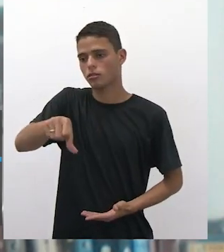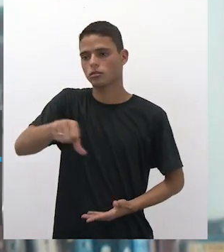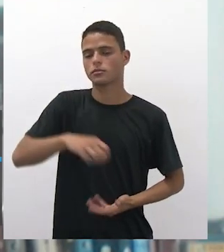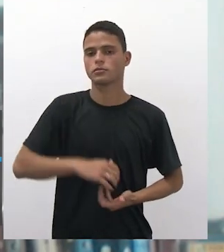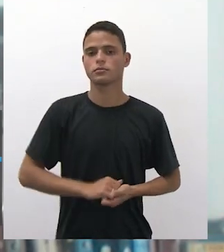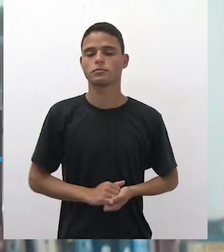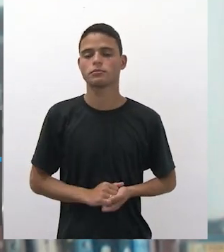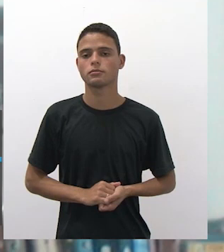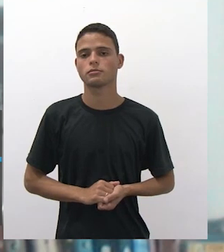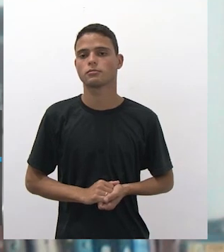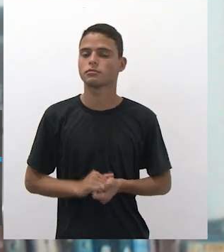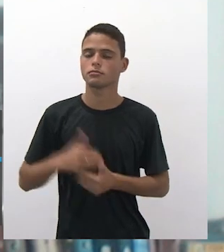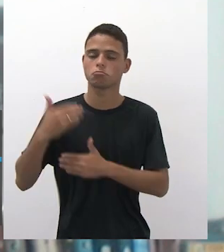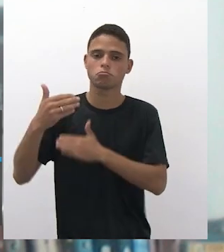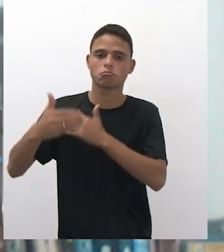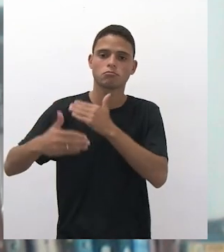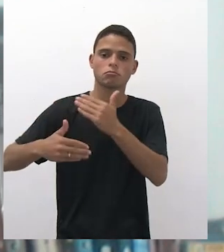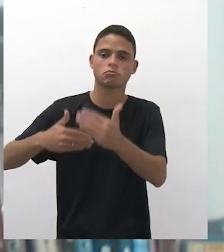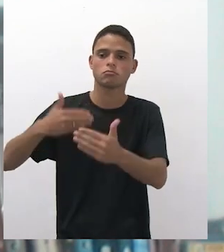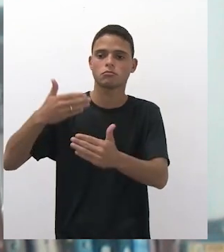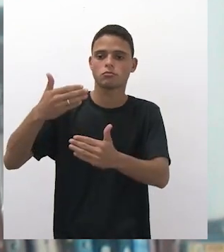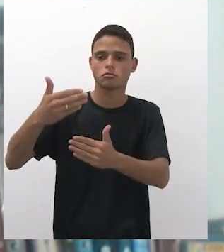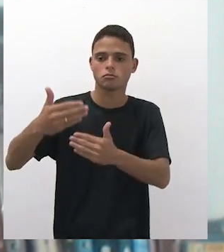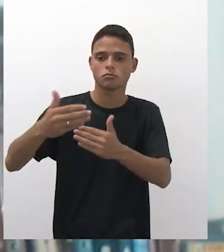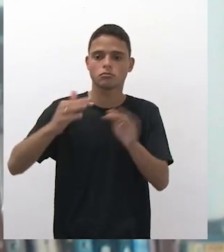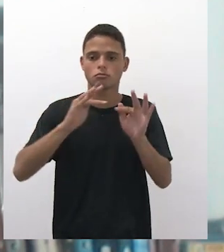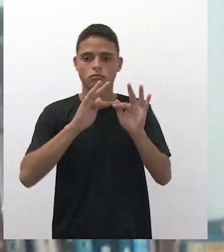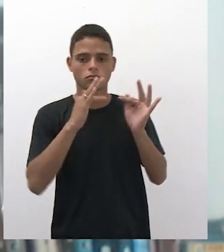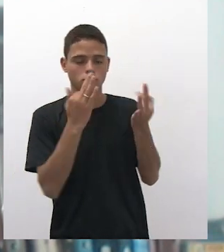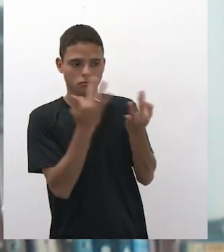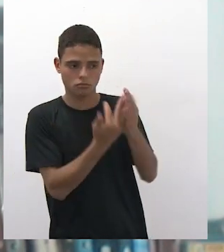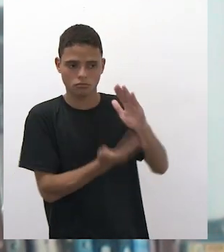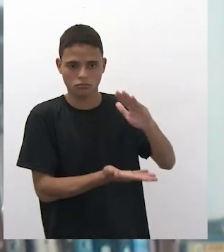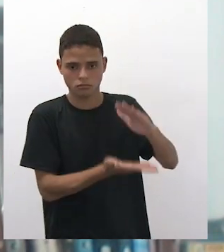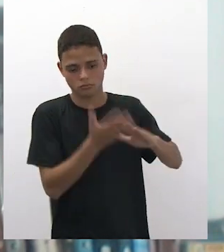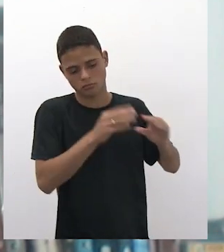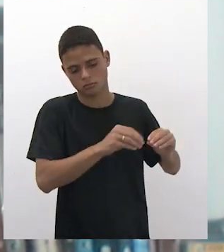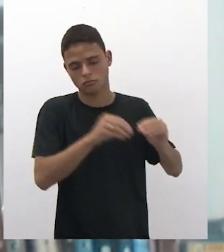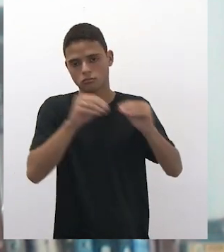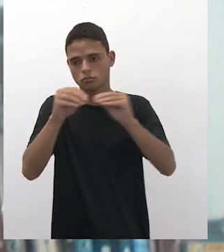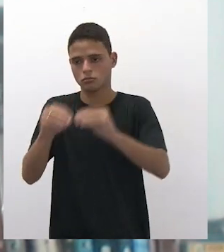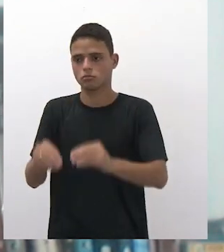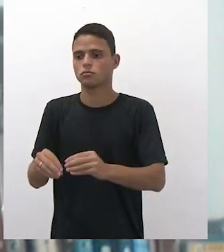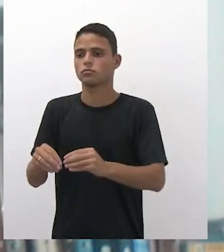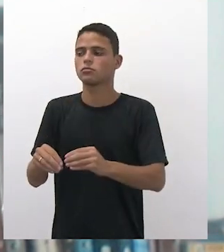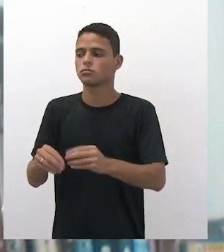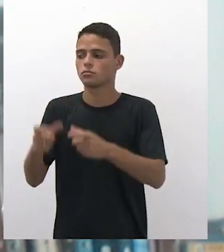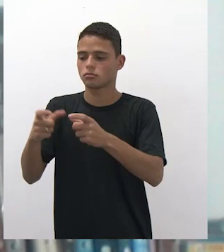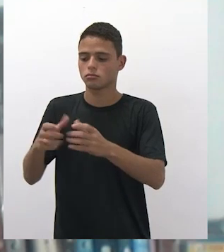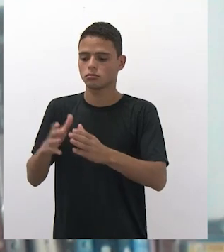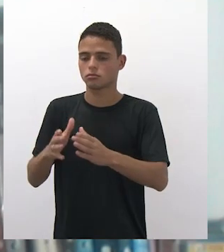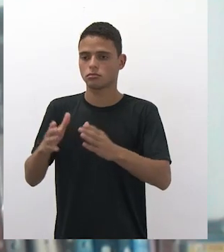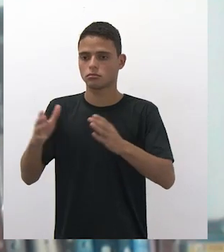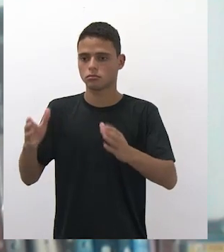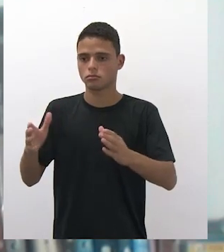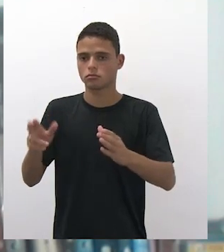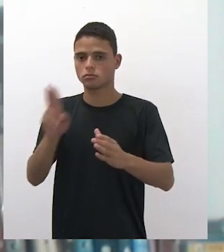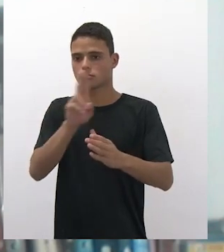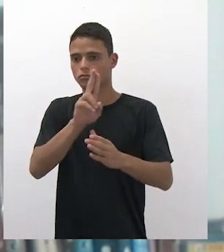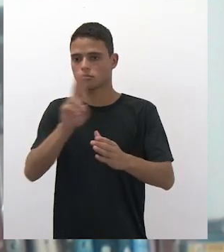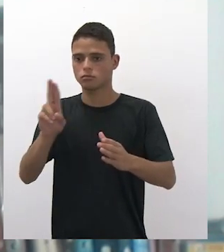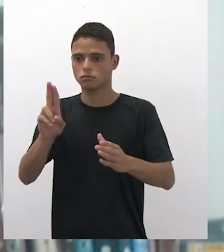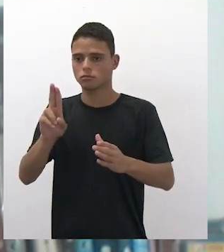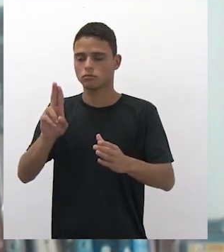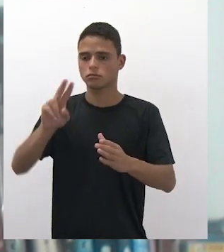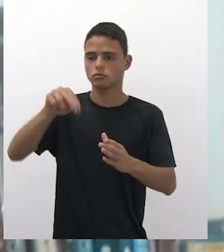E depois disso, a minha família resolveu se mudar para a cidade, né, que é uma cidade vizinha chamada